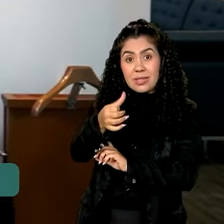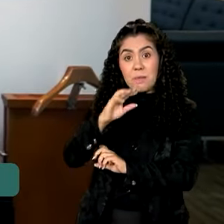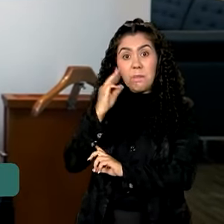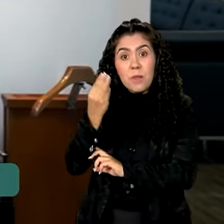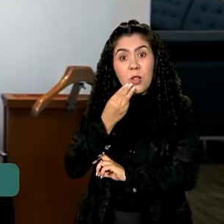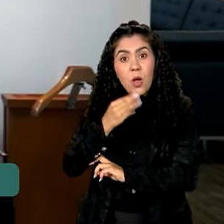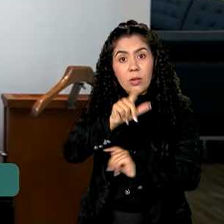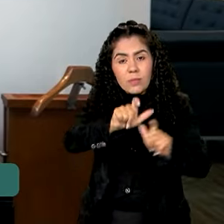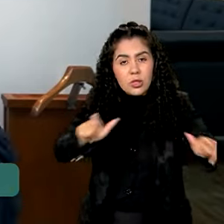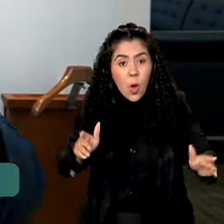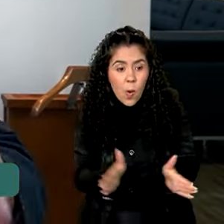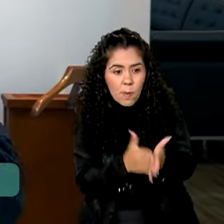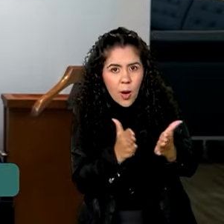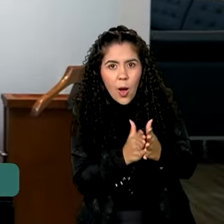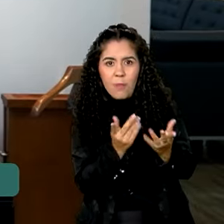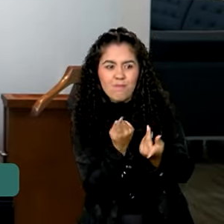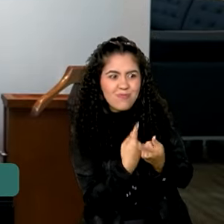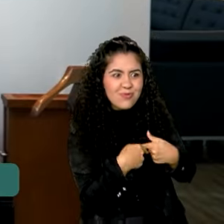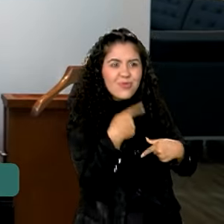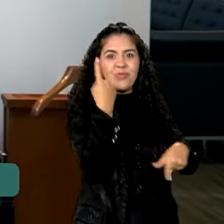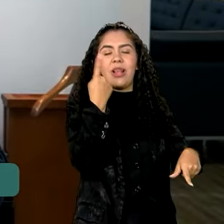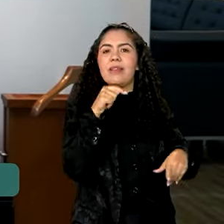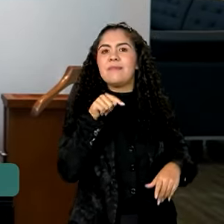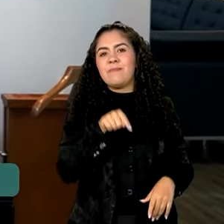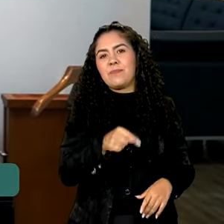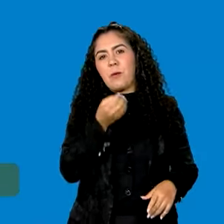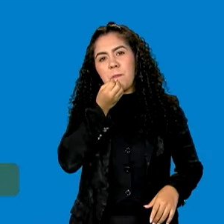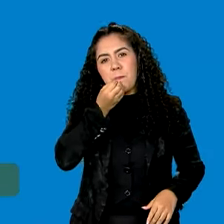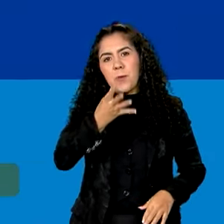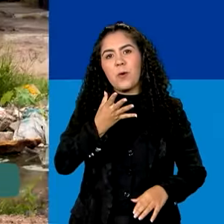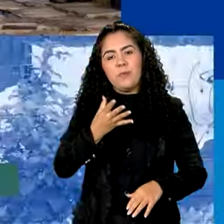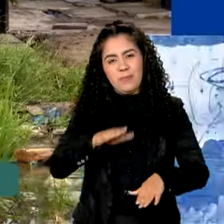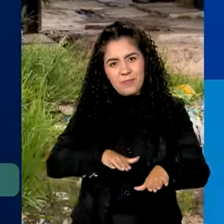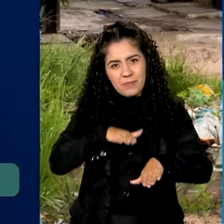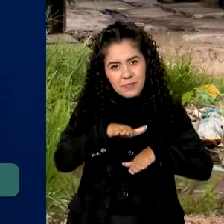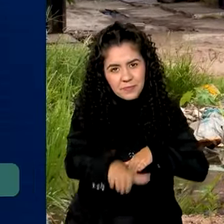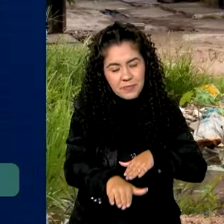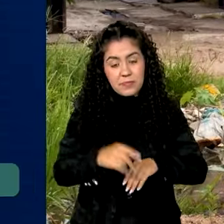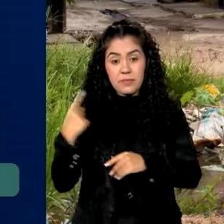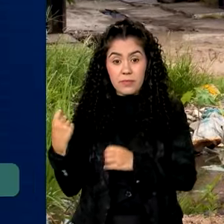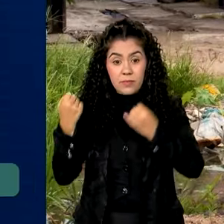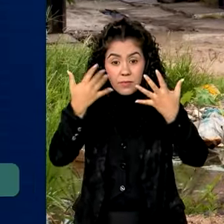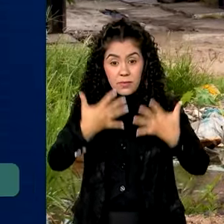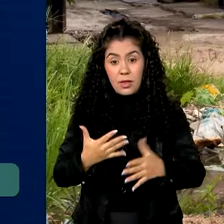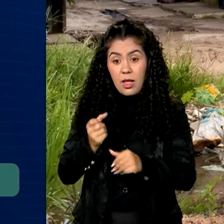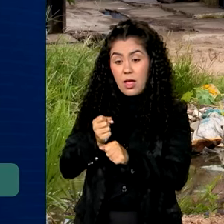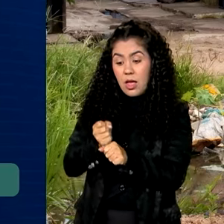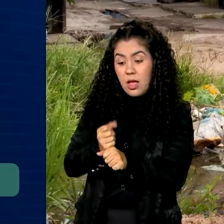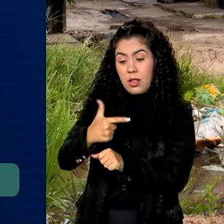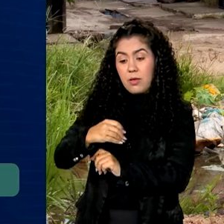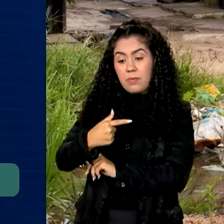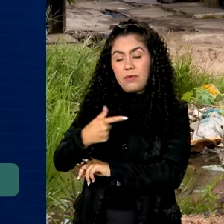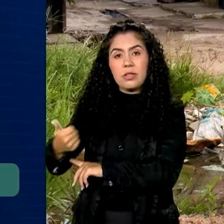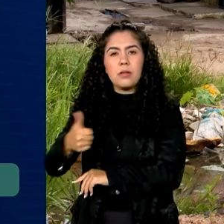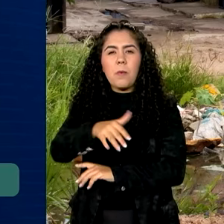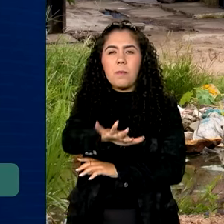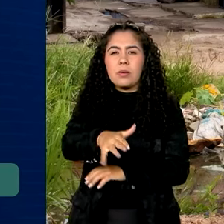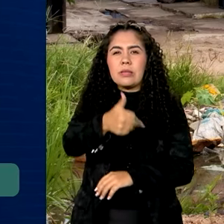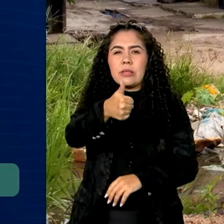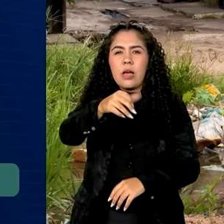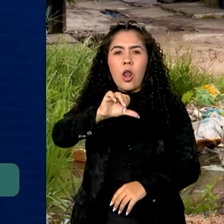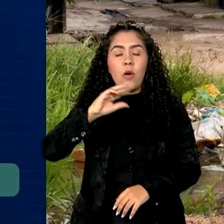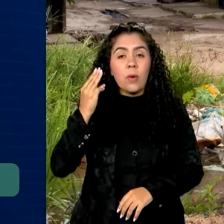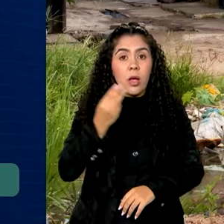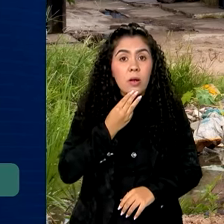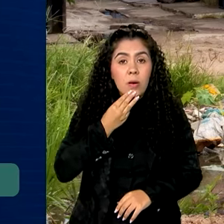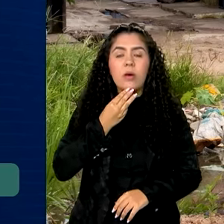da extrema pobreza. É uma vitória e é um passo importante. Em 2021, cerca de 19,2 milhões